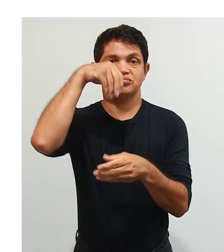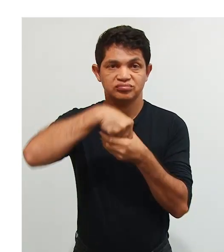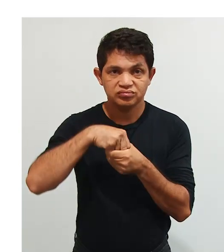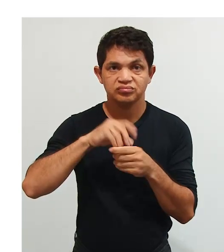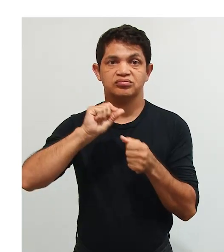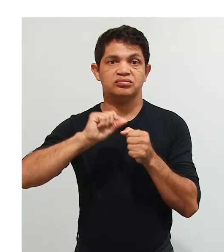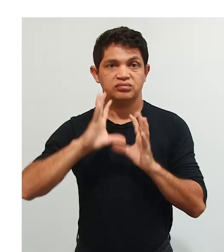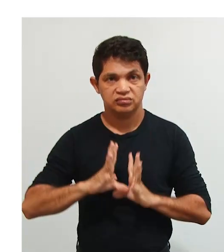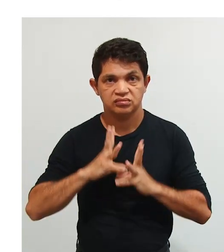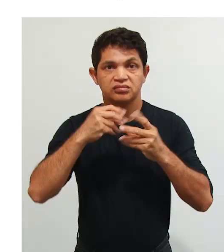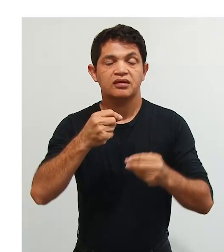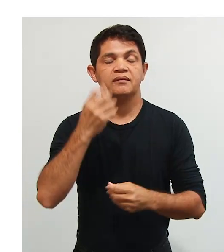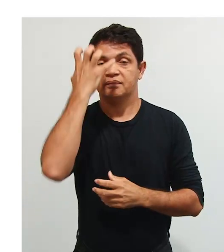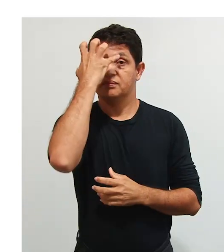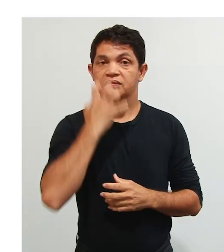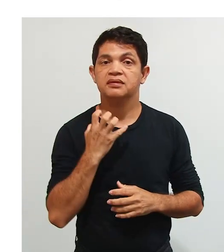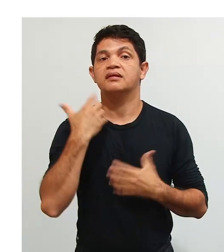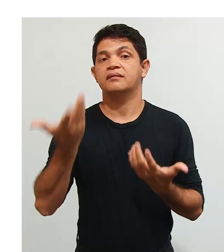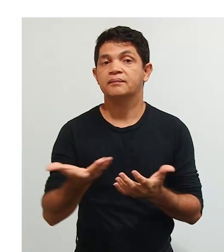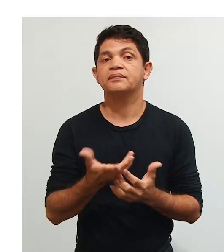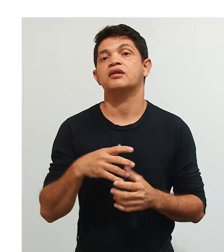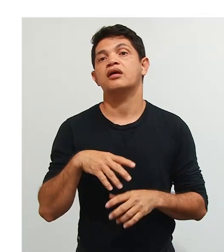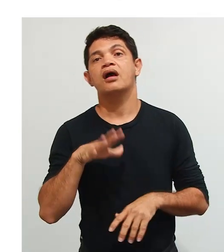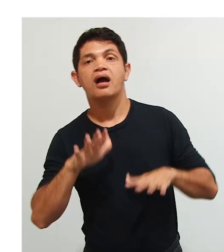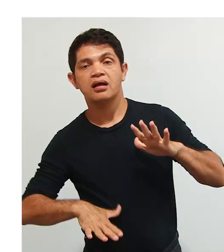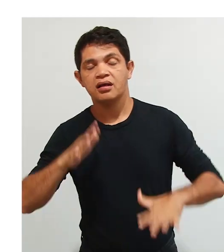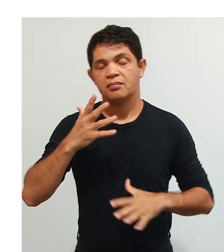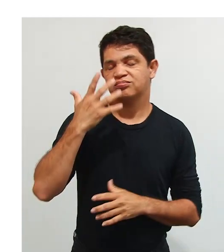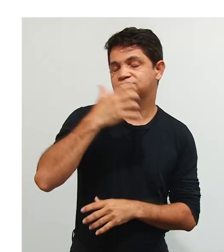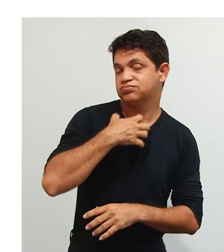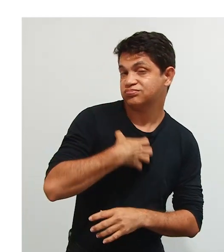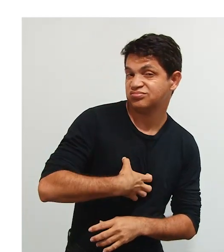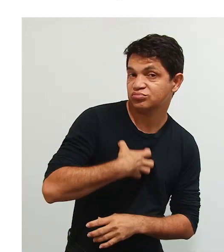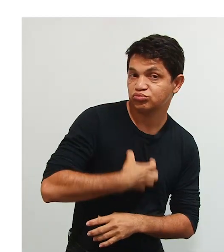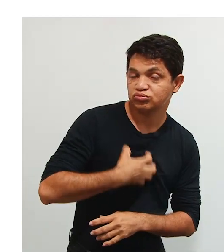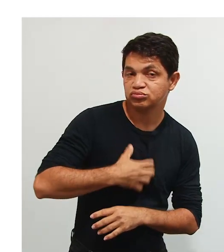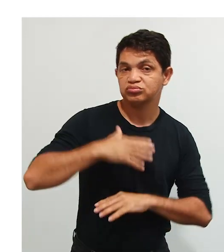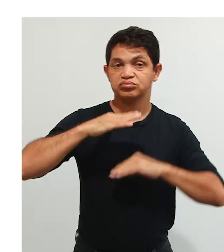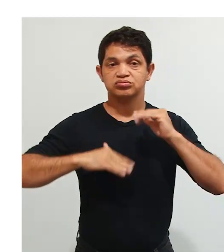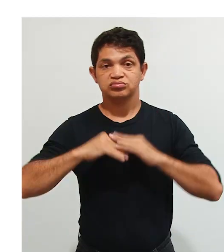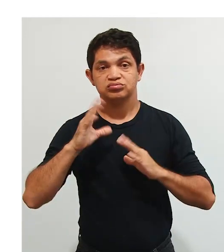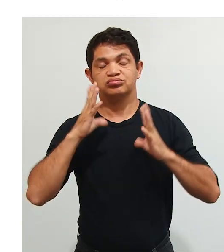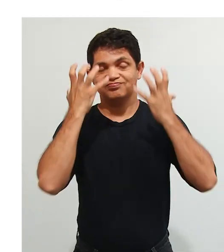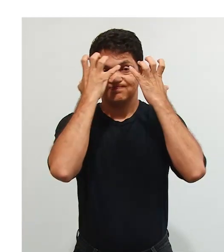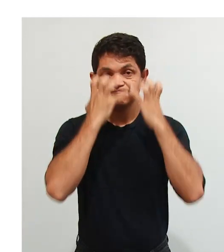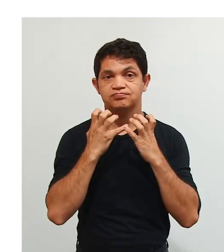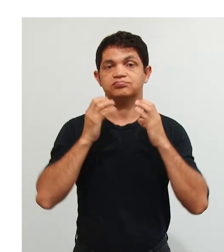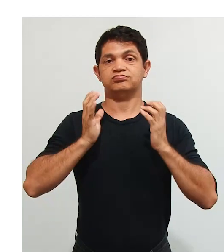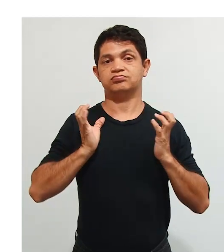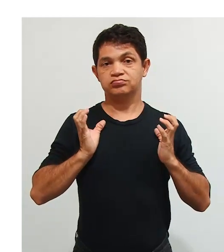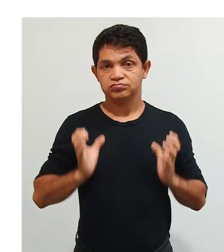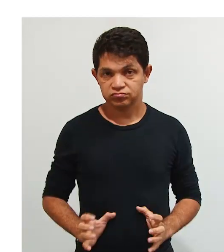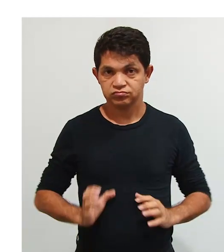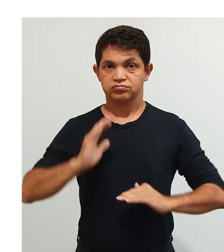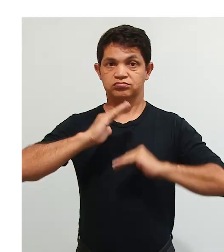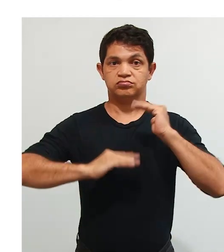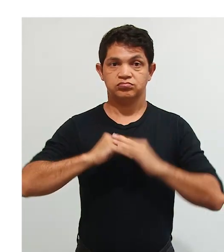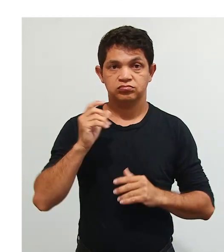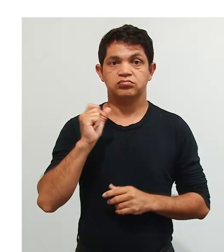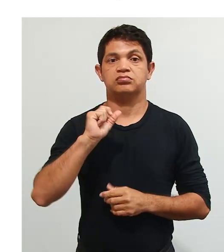opinião sincera. Mas é importante que a gente traga para cá que a sinceridade, ela pode